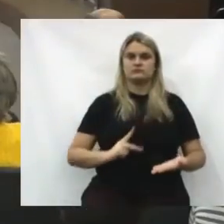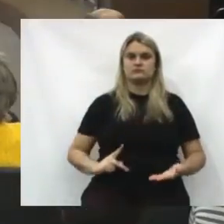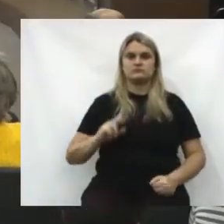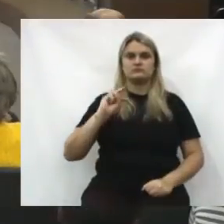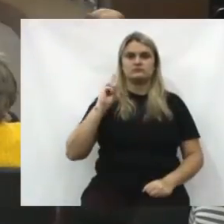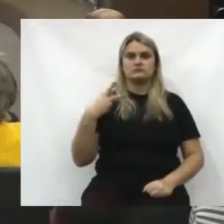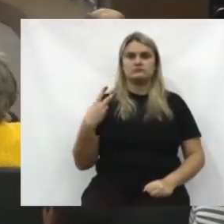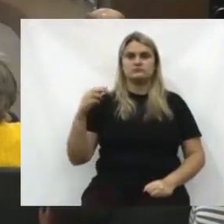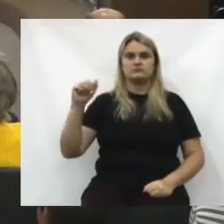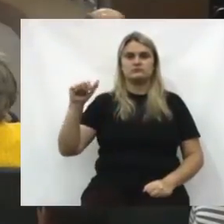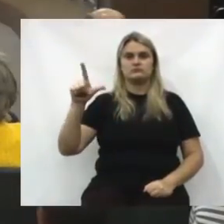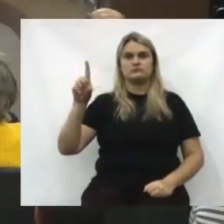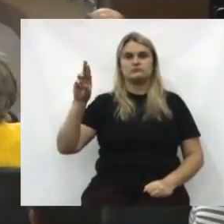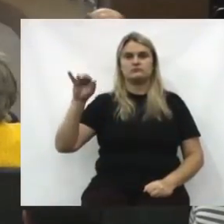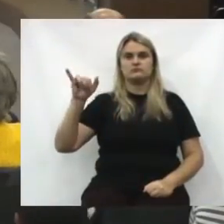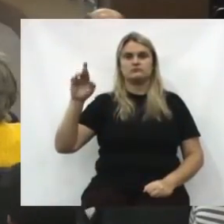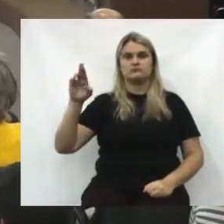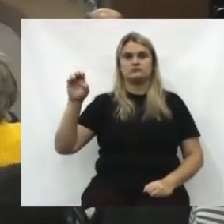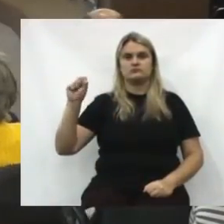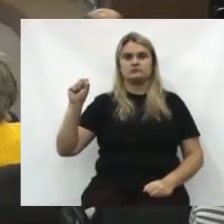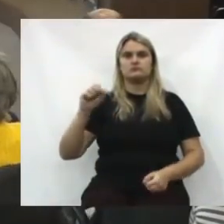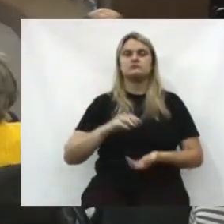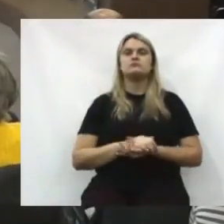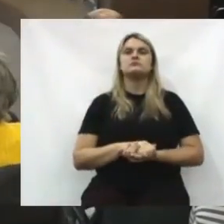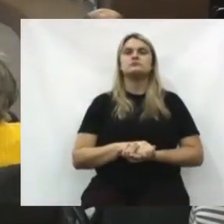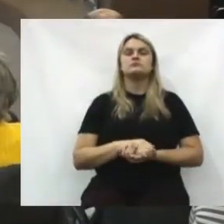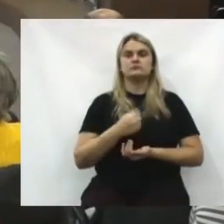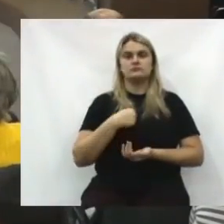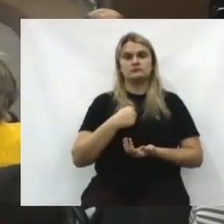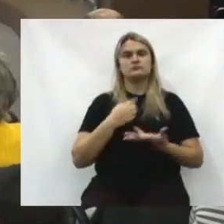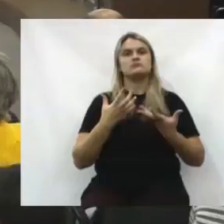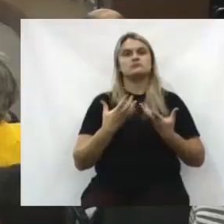Devolvo a presidência para o vereador Almires Bugai Filho.